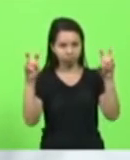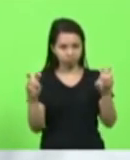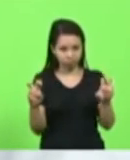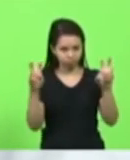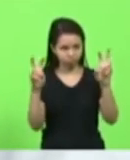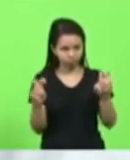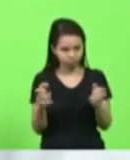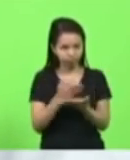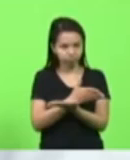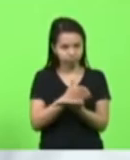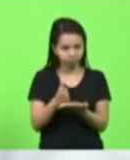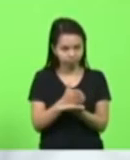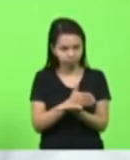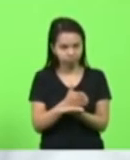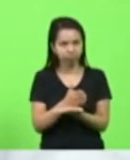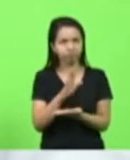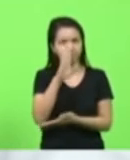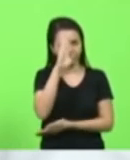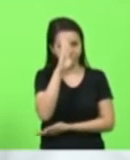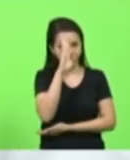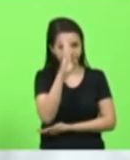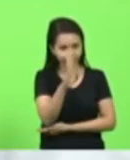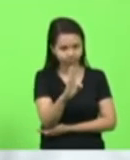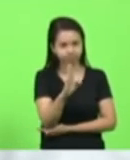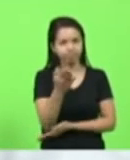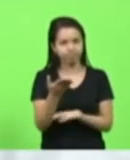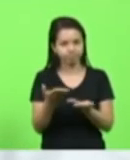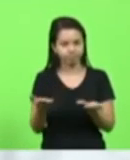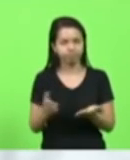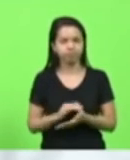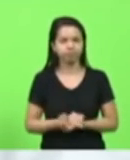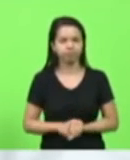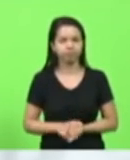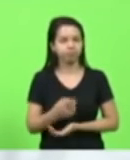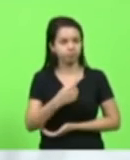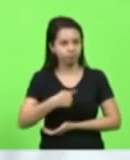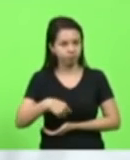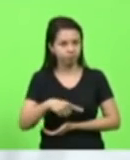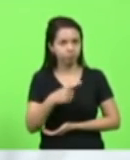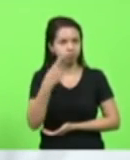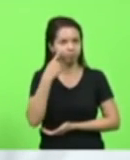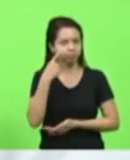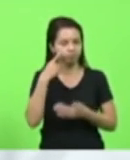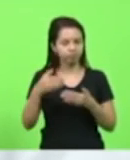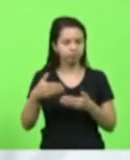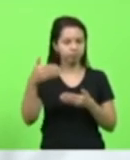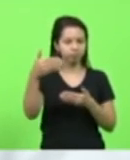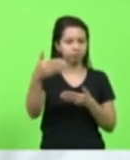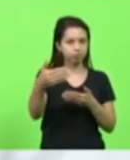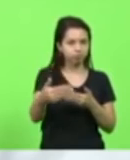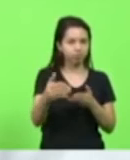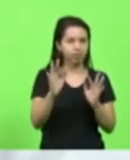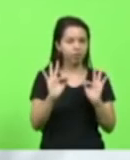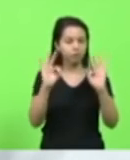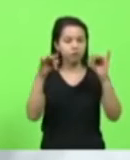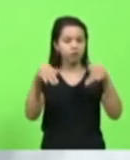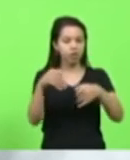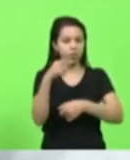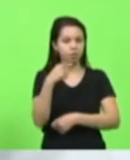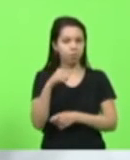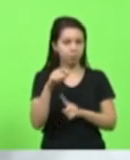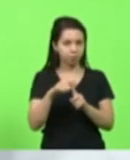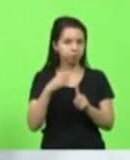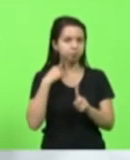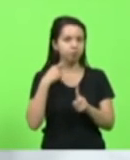deficiência comece dentro de um mês. Nós temos uma boa previsão de até o final de maio, começo